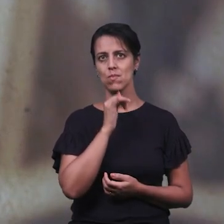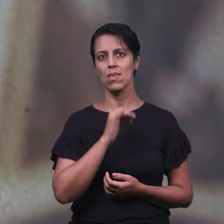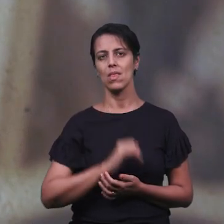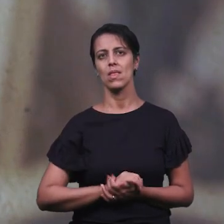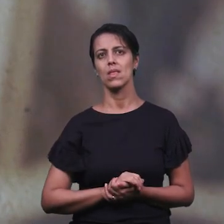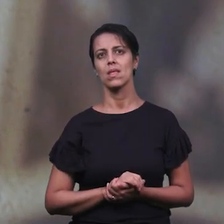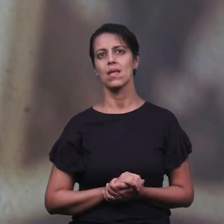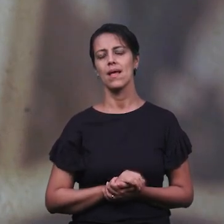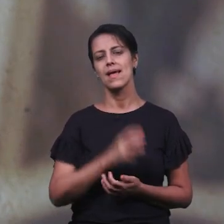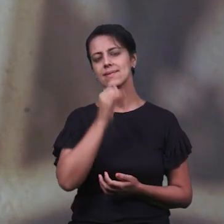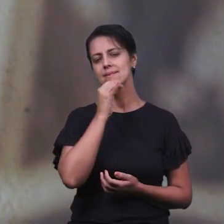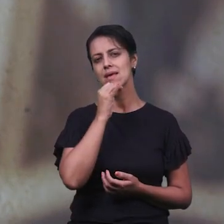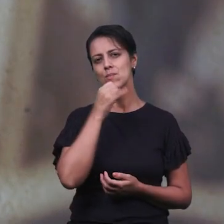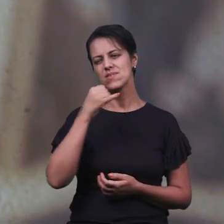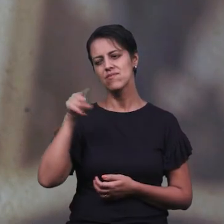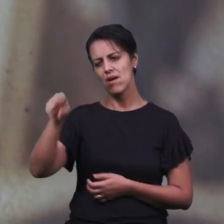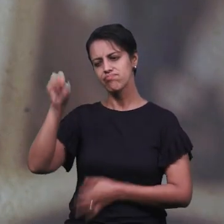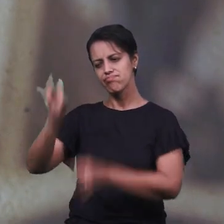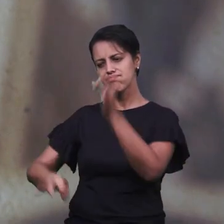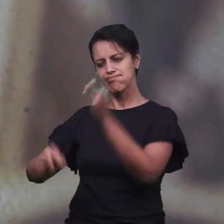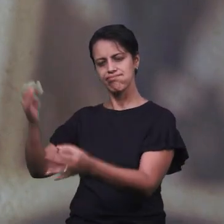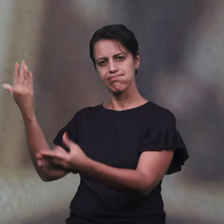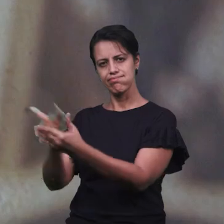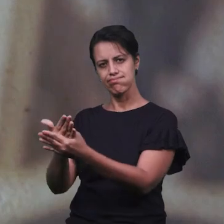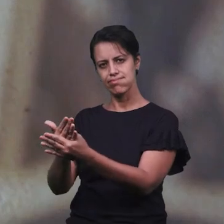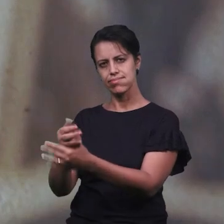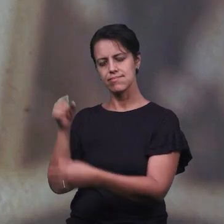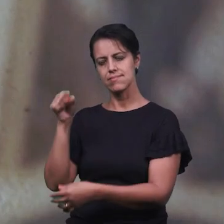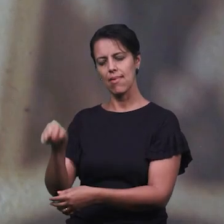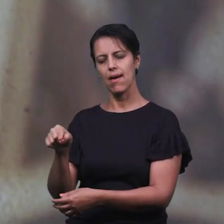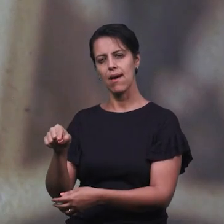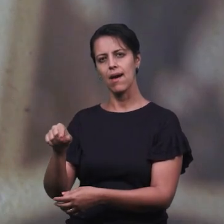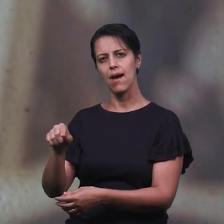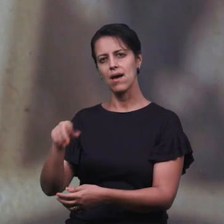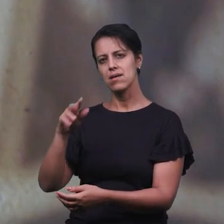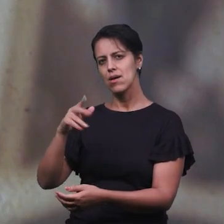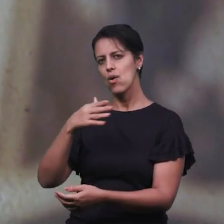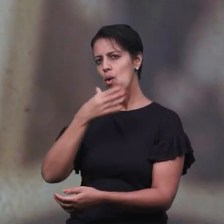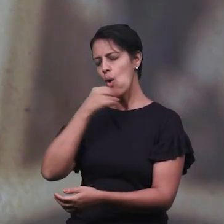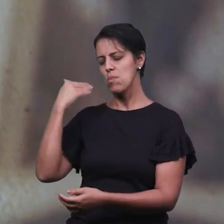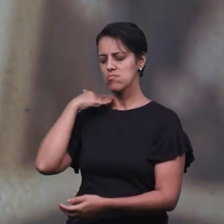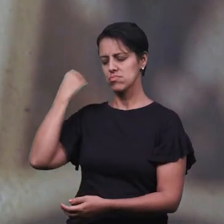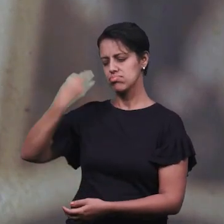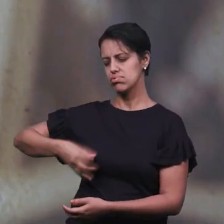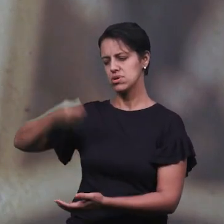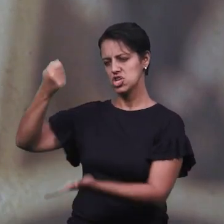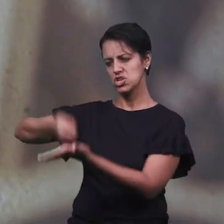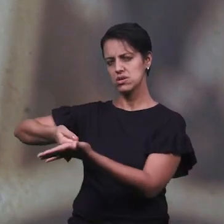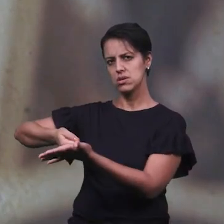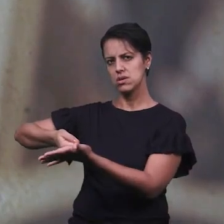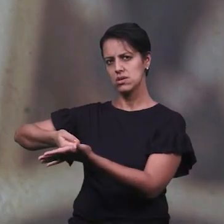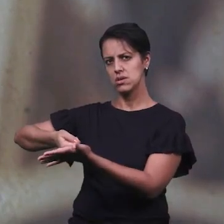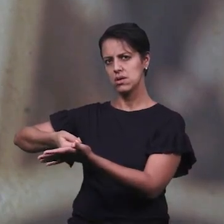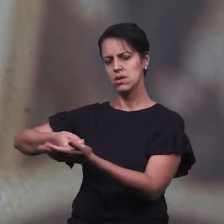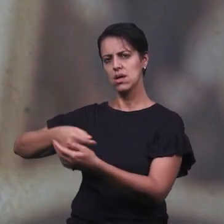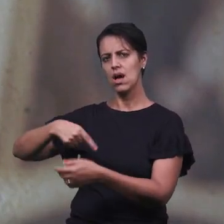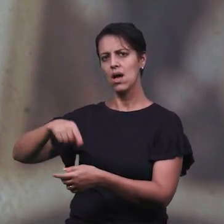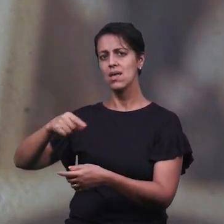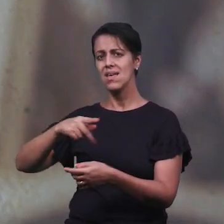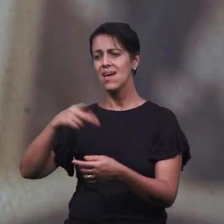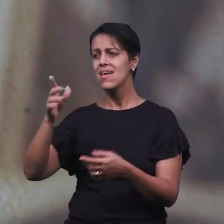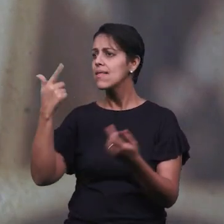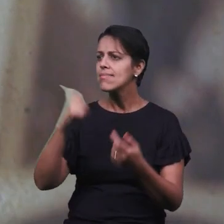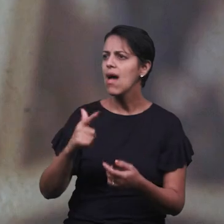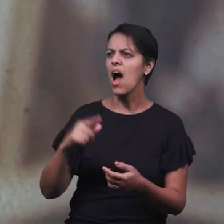no judiciário, houve uma decisão, aí o profissional vem, recorre daquela decisão e o outro... Entendeu? E